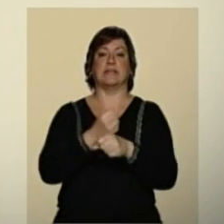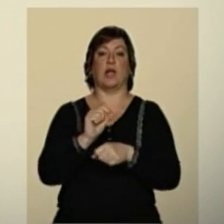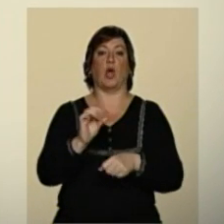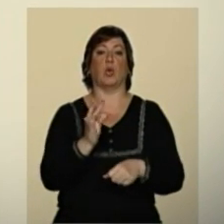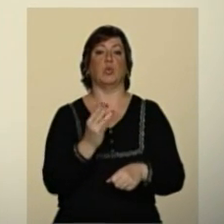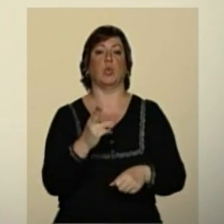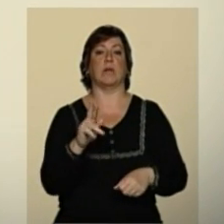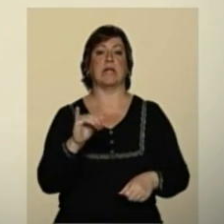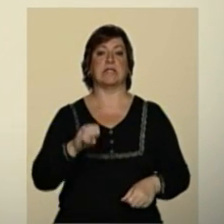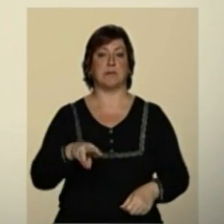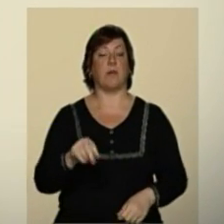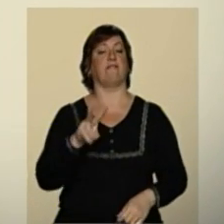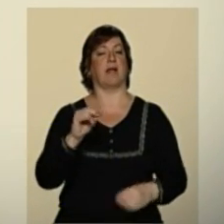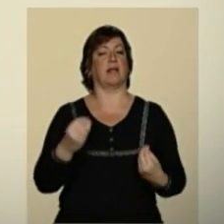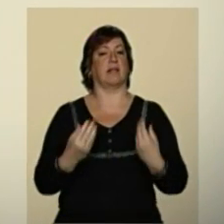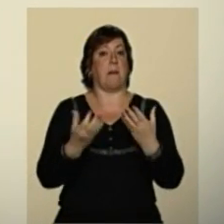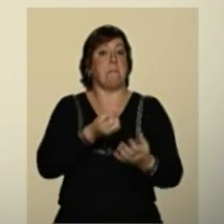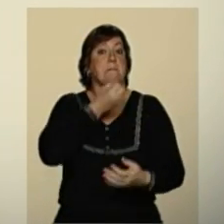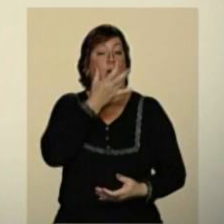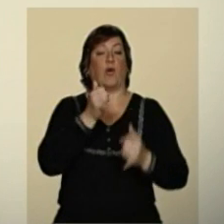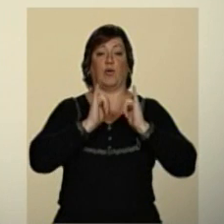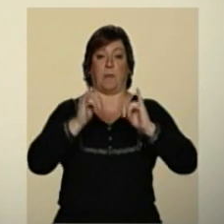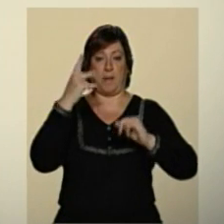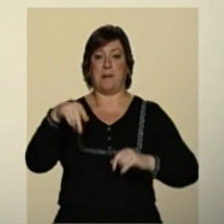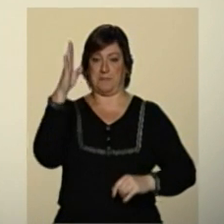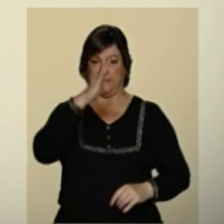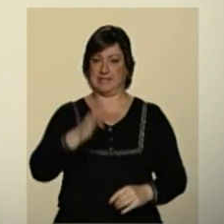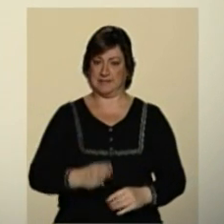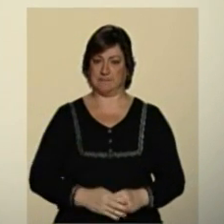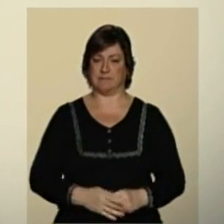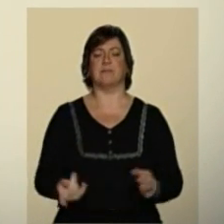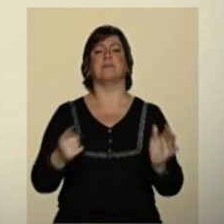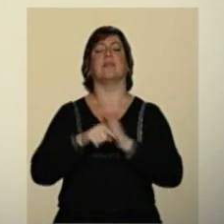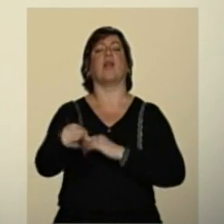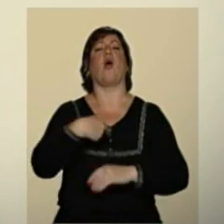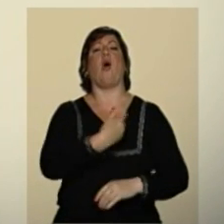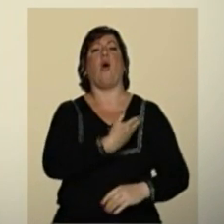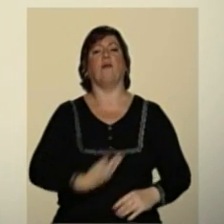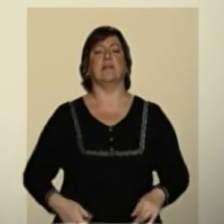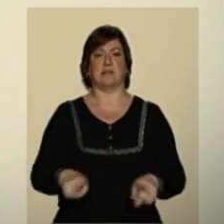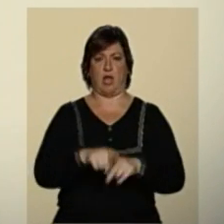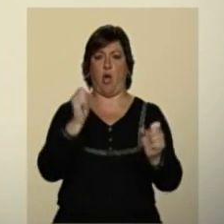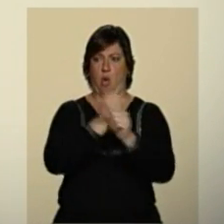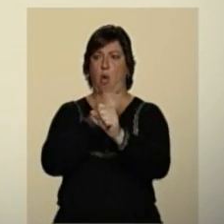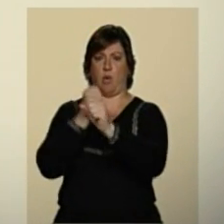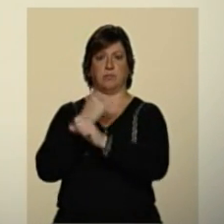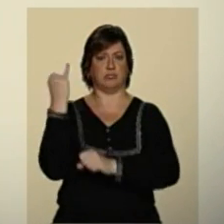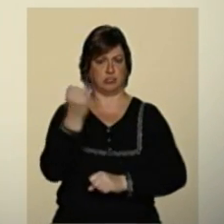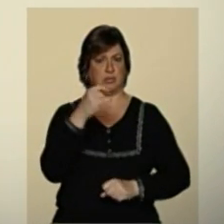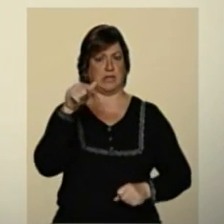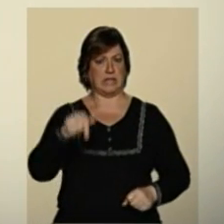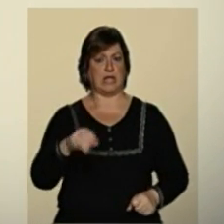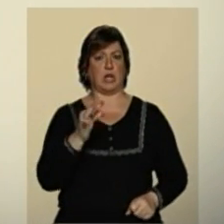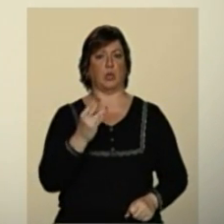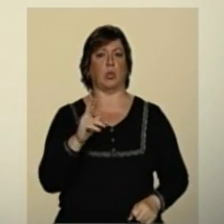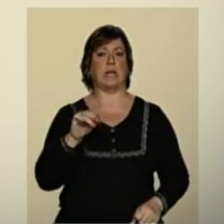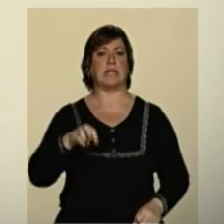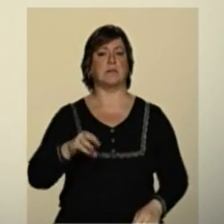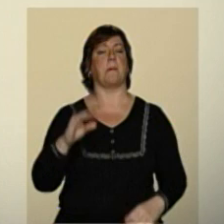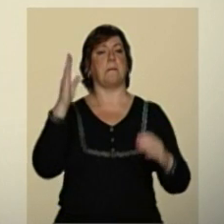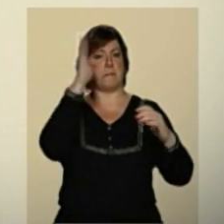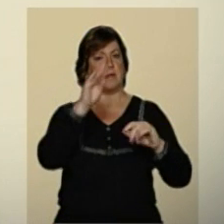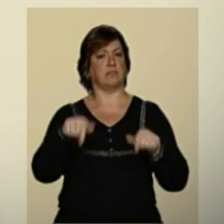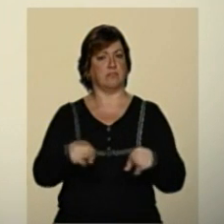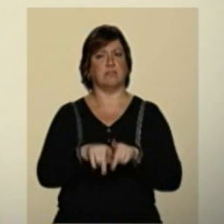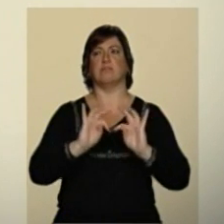turismo vai trazer boas notícias para o Brasil o governo também está fazendo obras importantes pro turismo brasileiro em todo o país não é mesmo